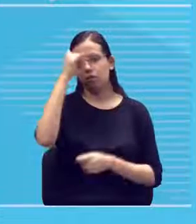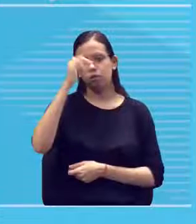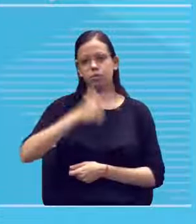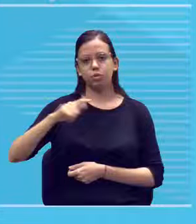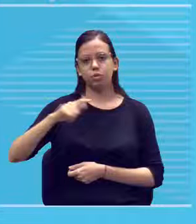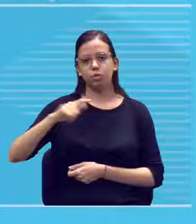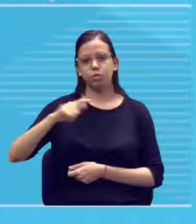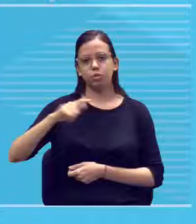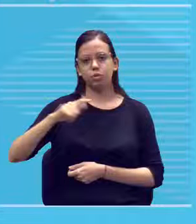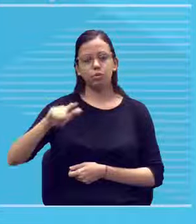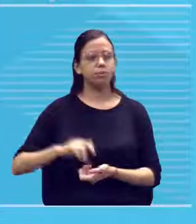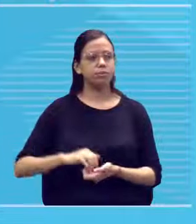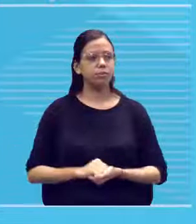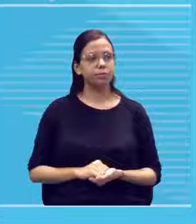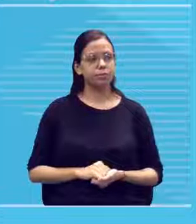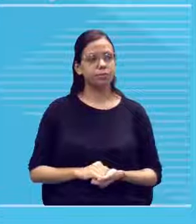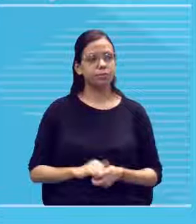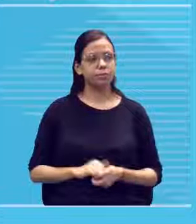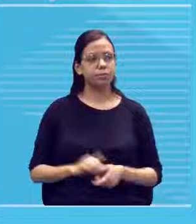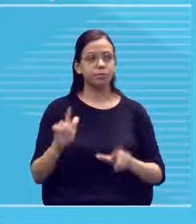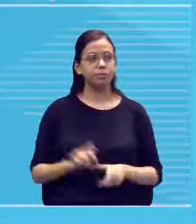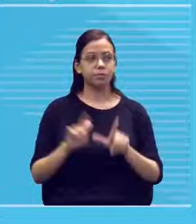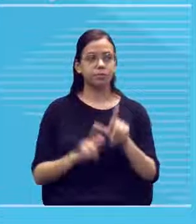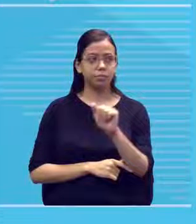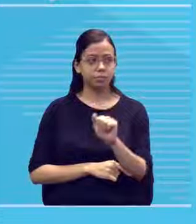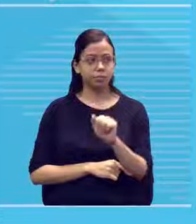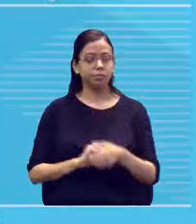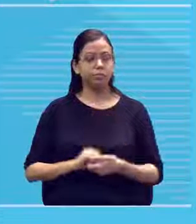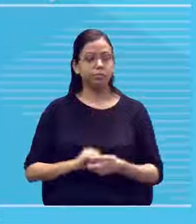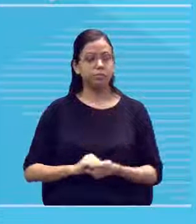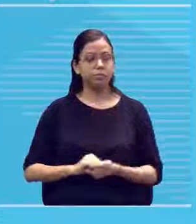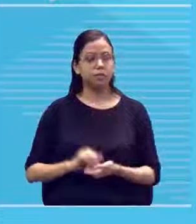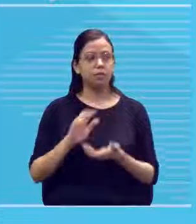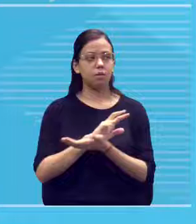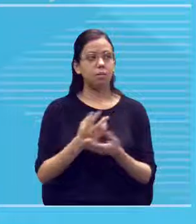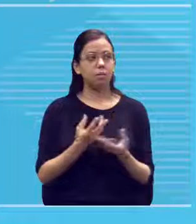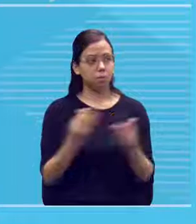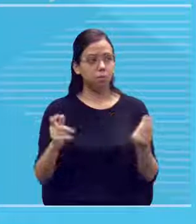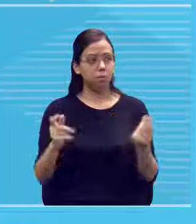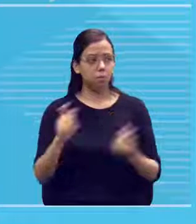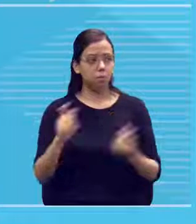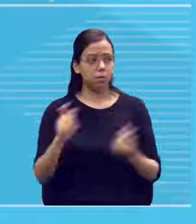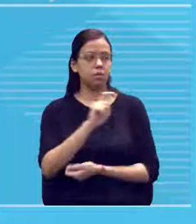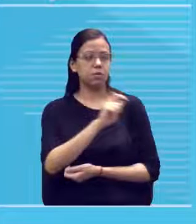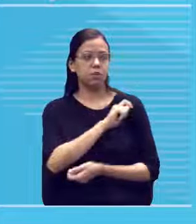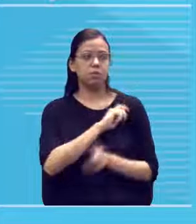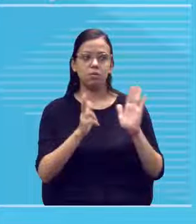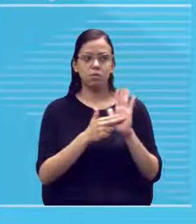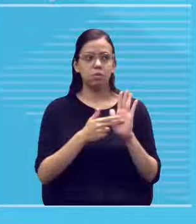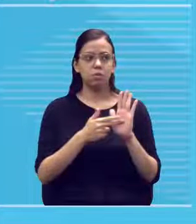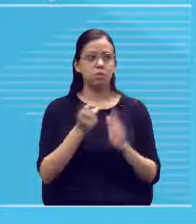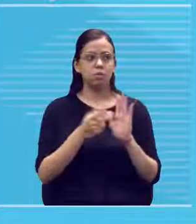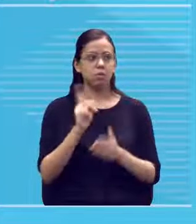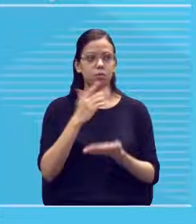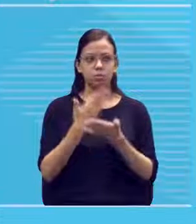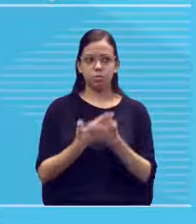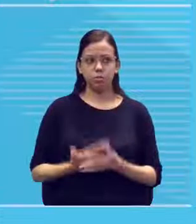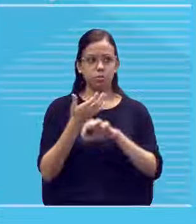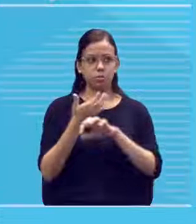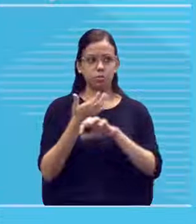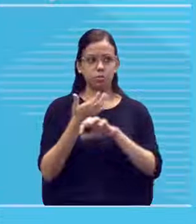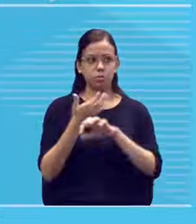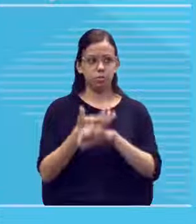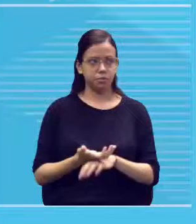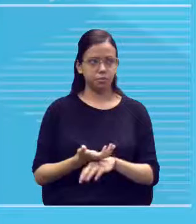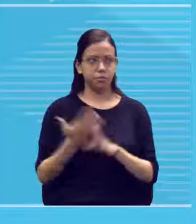repetição Há muitos alunos confessaram que não haviam estudado a matéria que caiu na prova de matemática que